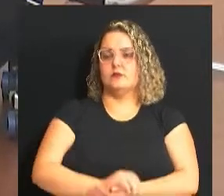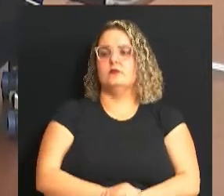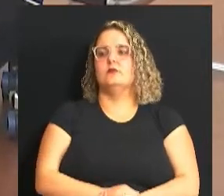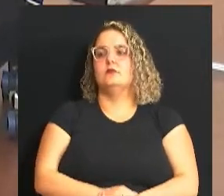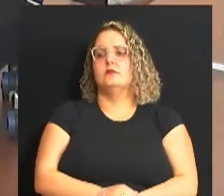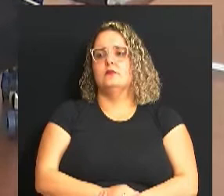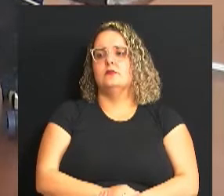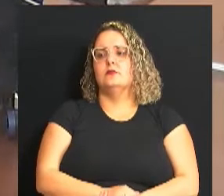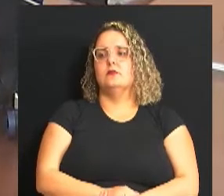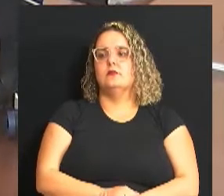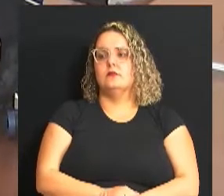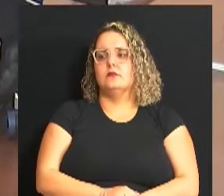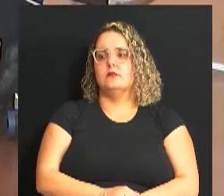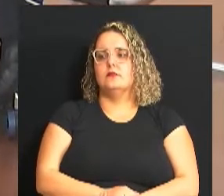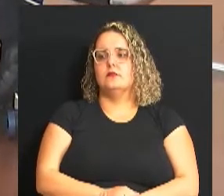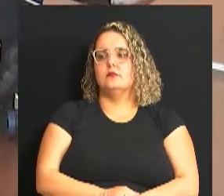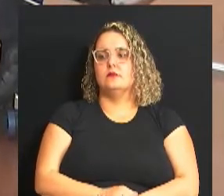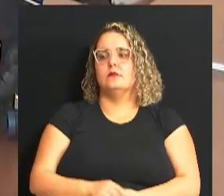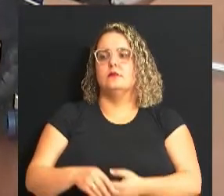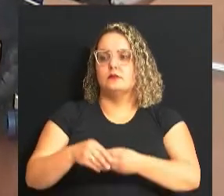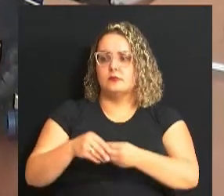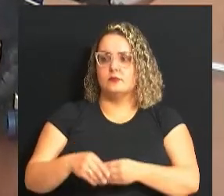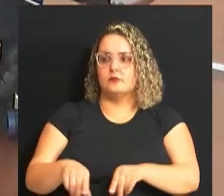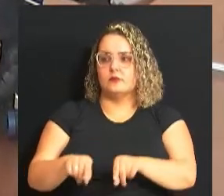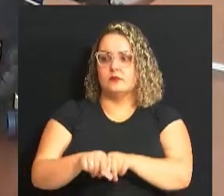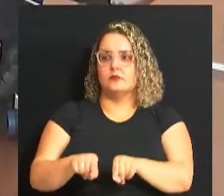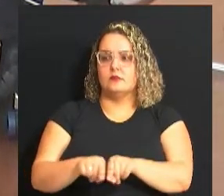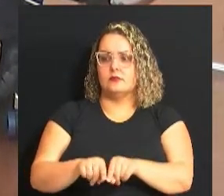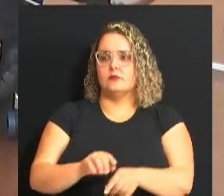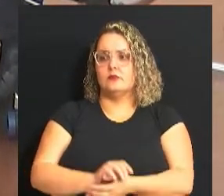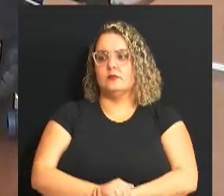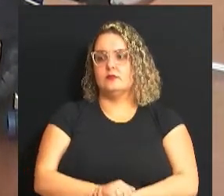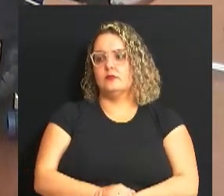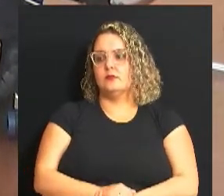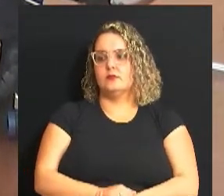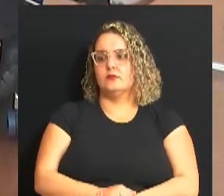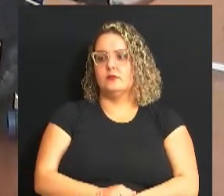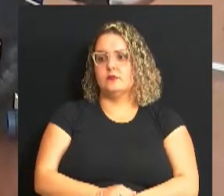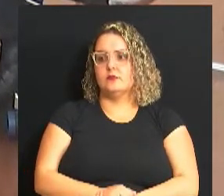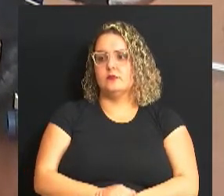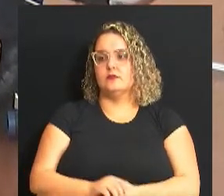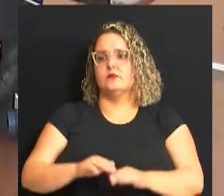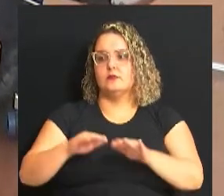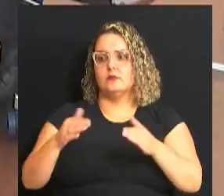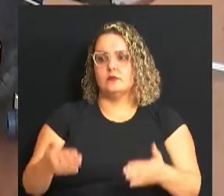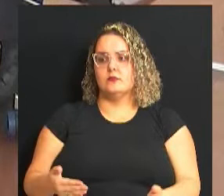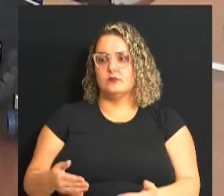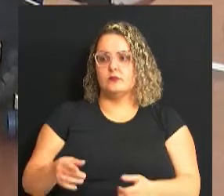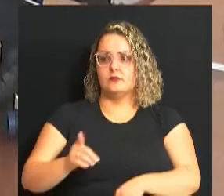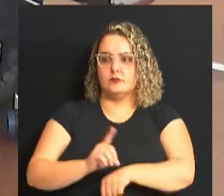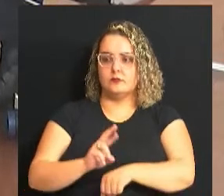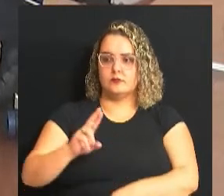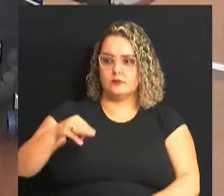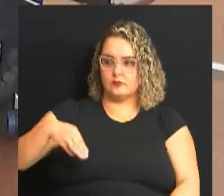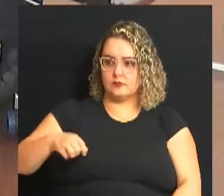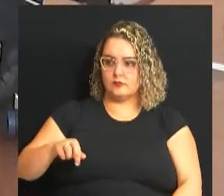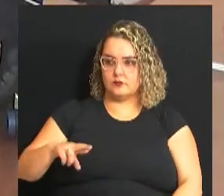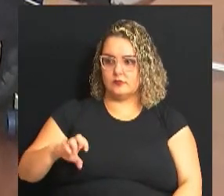Panuto, cumprimentar aqui, integrando a mesa, o doutor Marcelo,